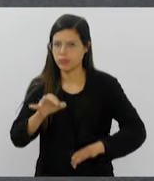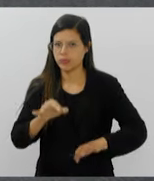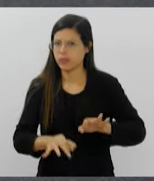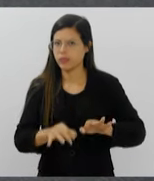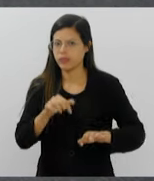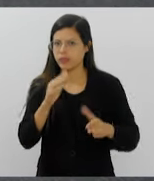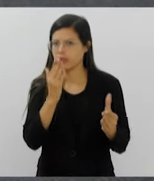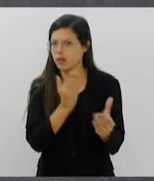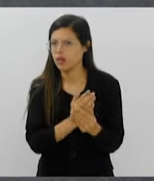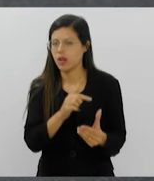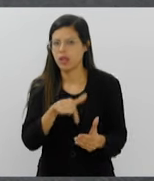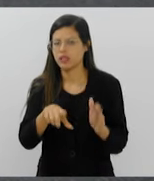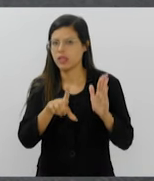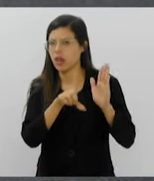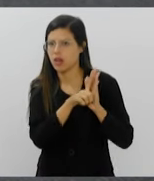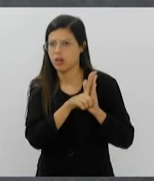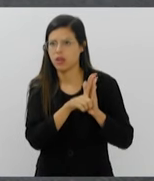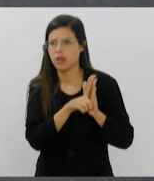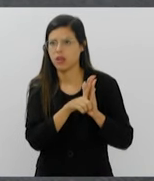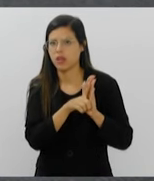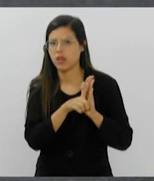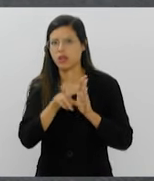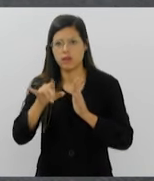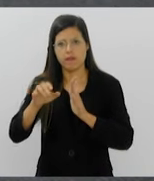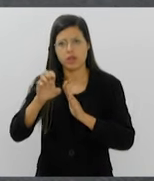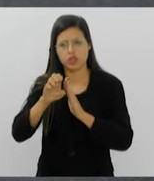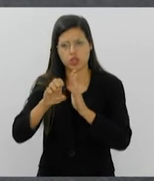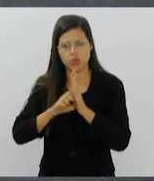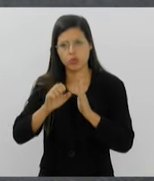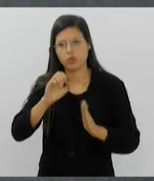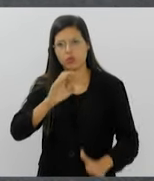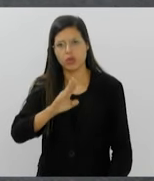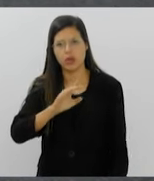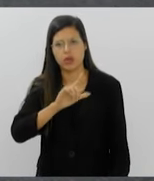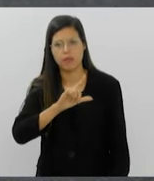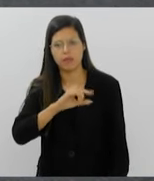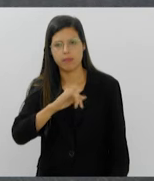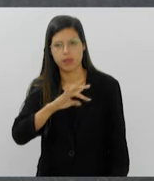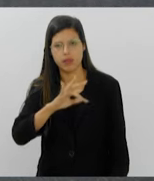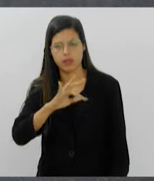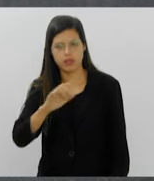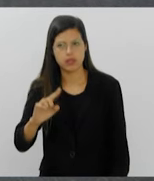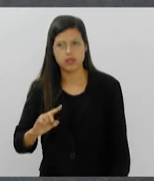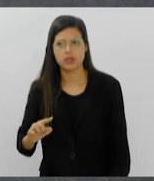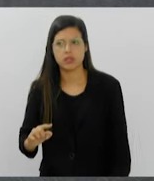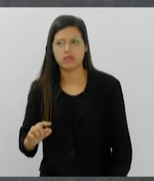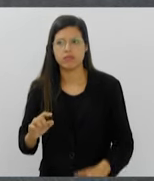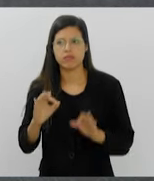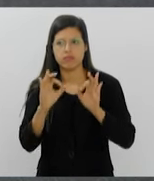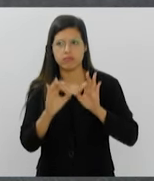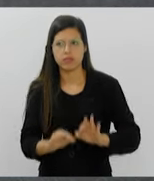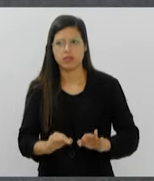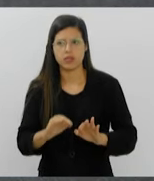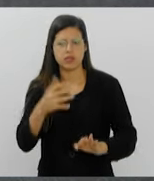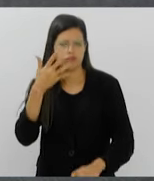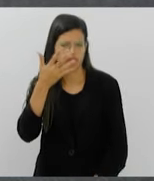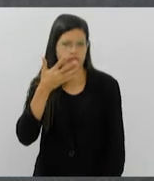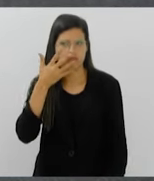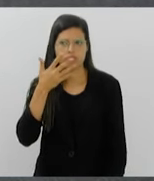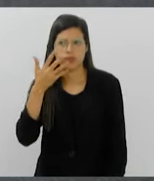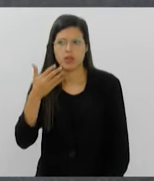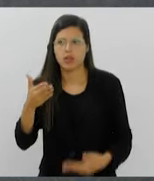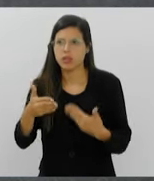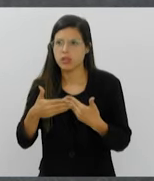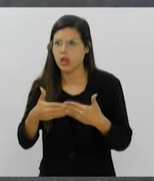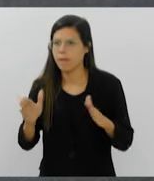pioneira que vai ser o Estatuto da Blitz. Desde já, tenho certeza que a sua fala está aberta aqui a qualquer colega